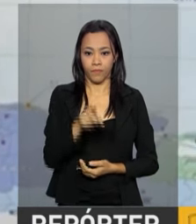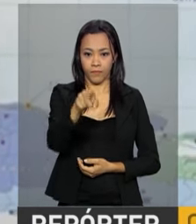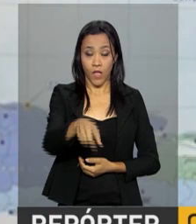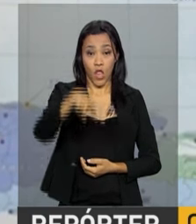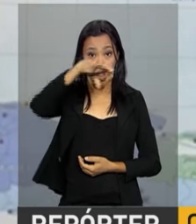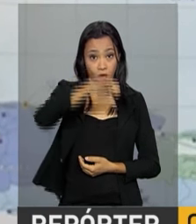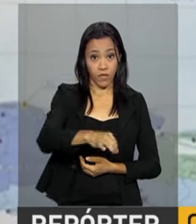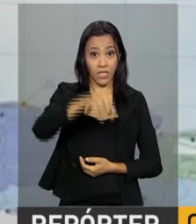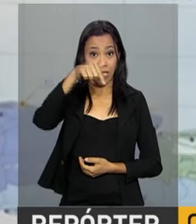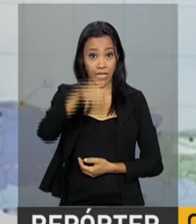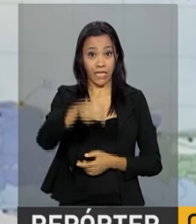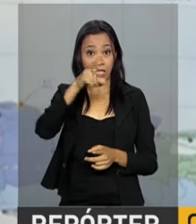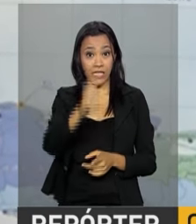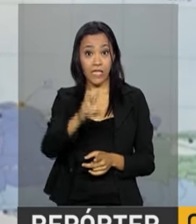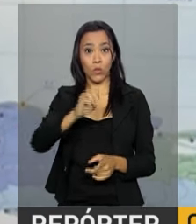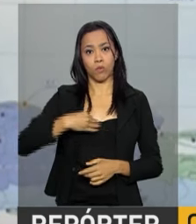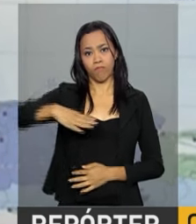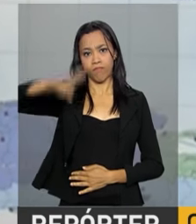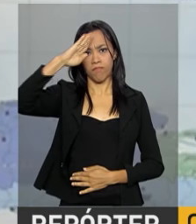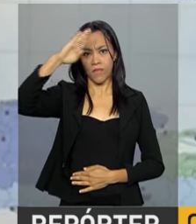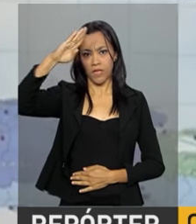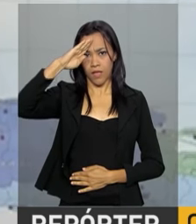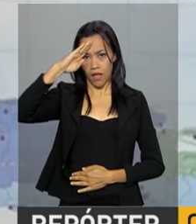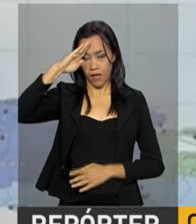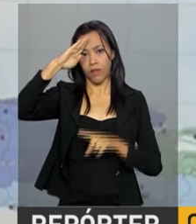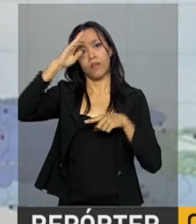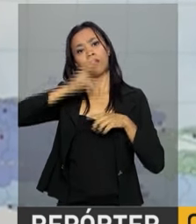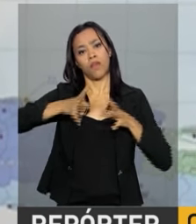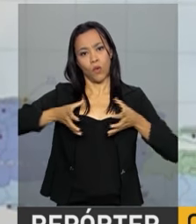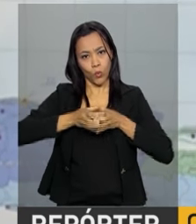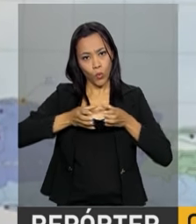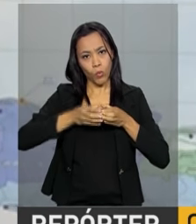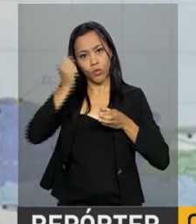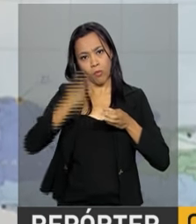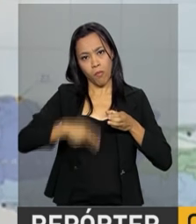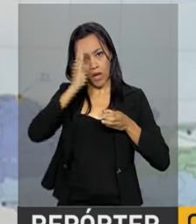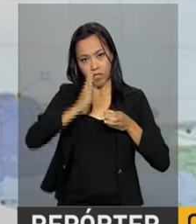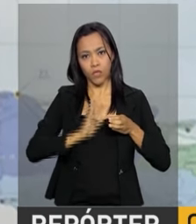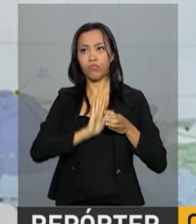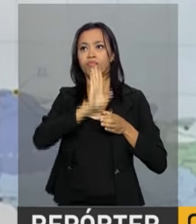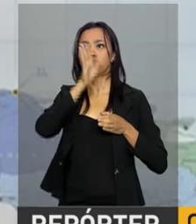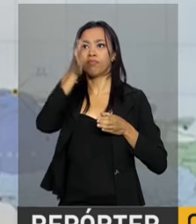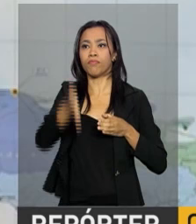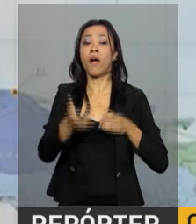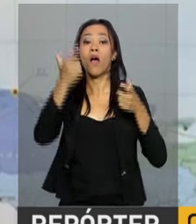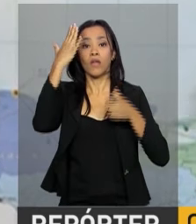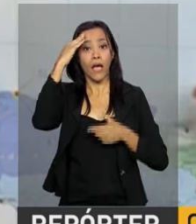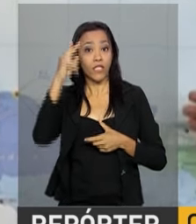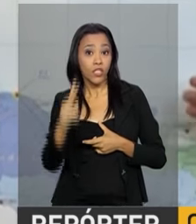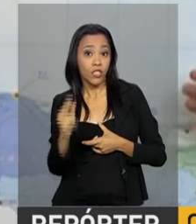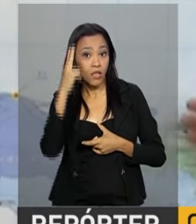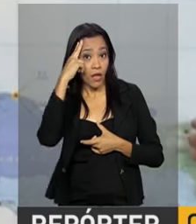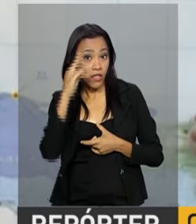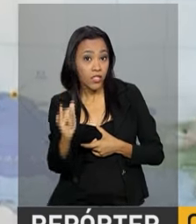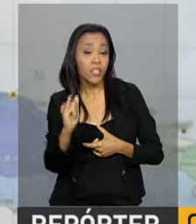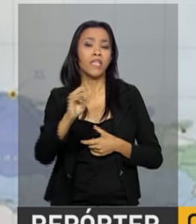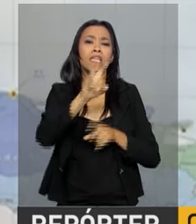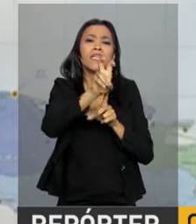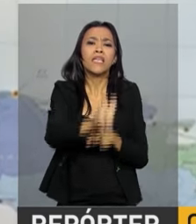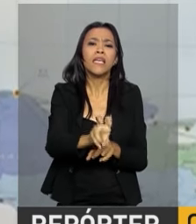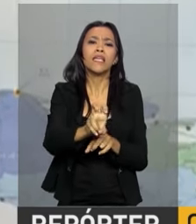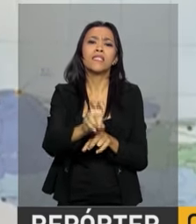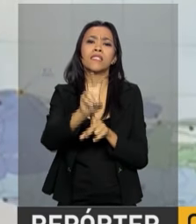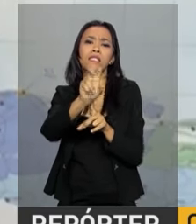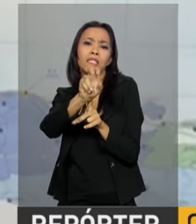970 militares que compõem o contingente brasileiro aqui no Haiti, estamos com cerca de 550